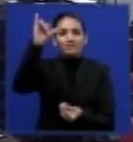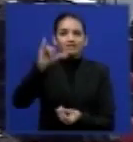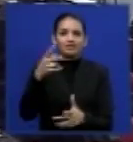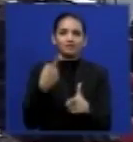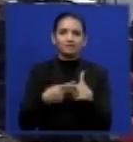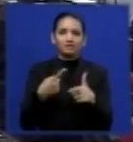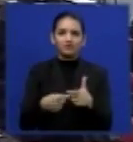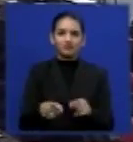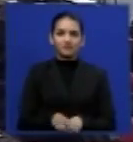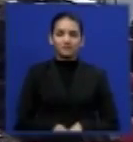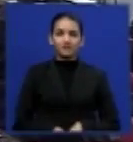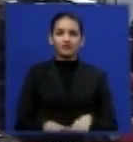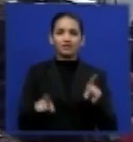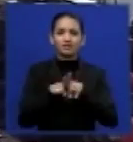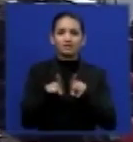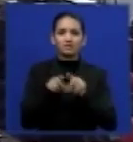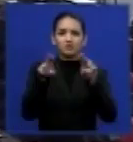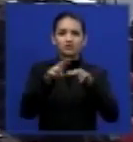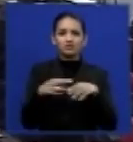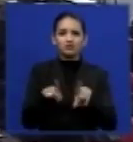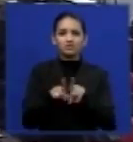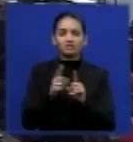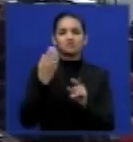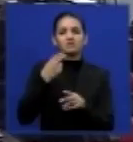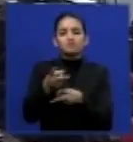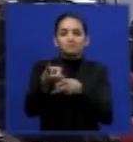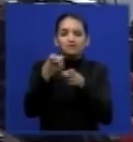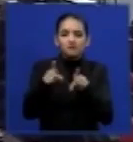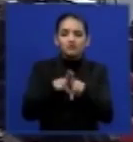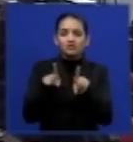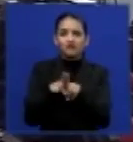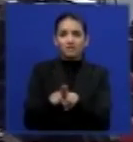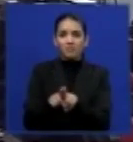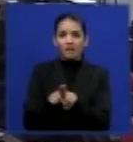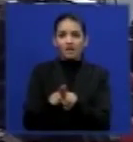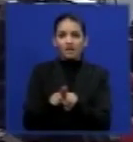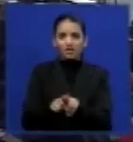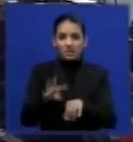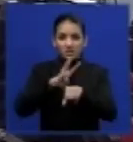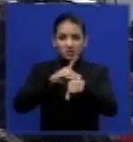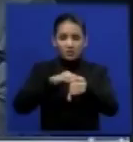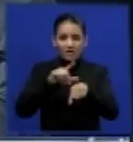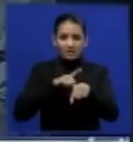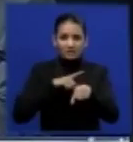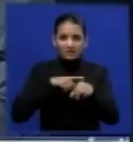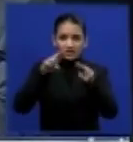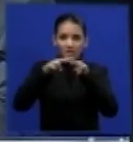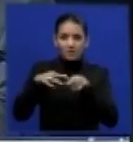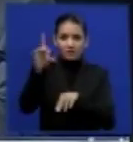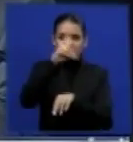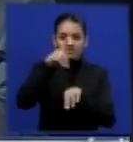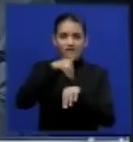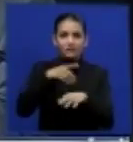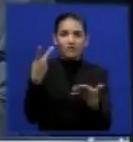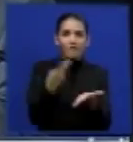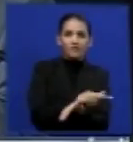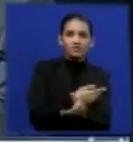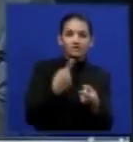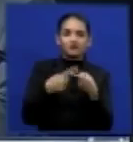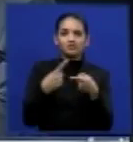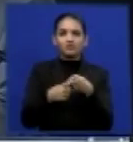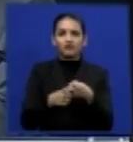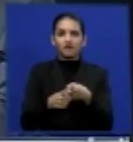transporte o painel concluiu que doenças transmitidas por mosquitos são disseminadas por meio do deslocamento de